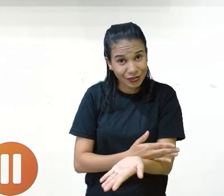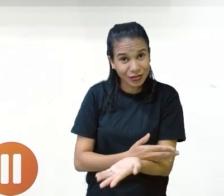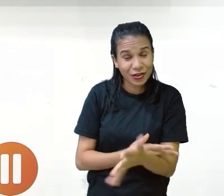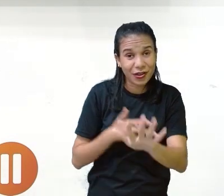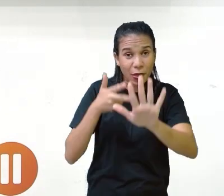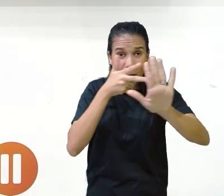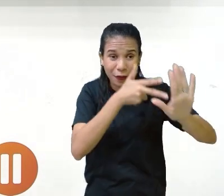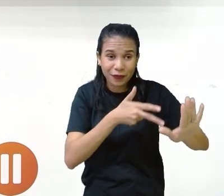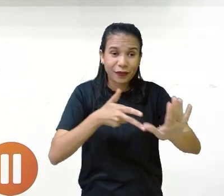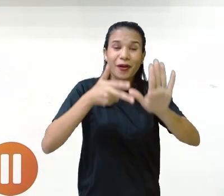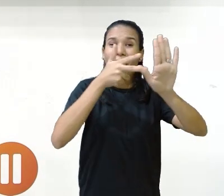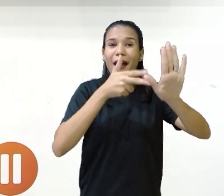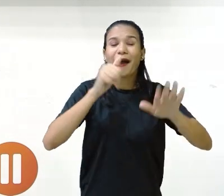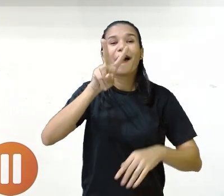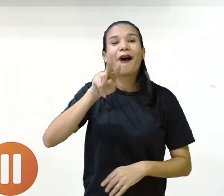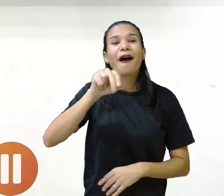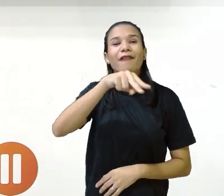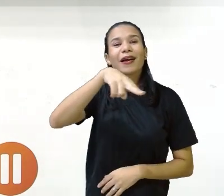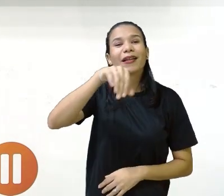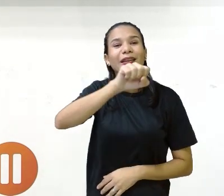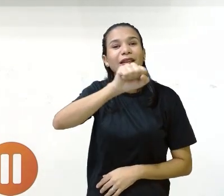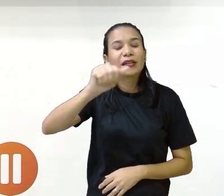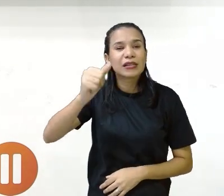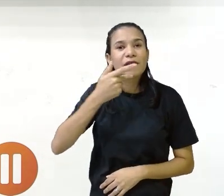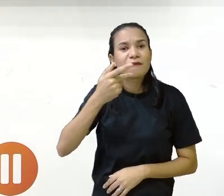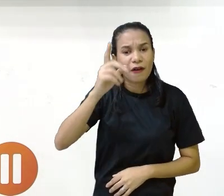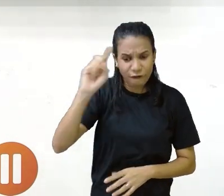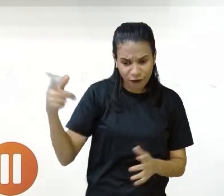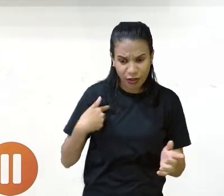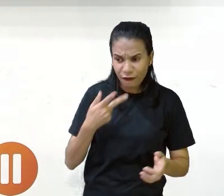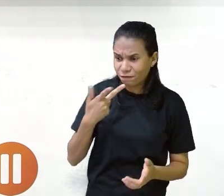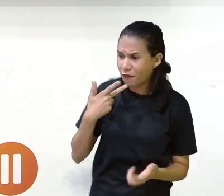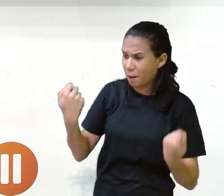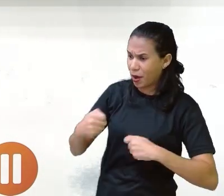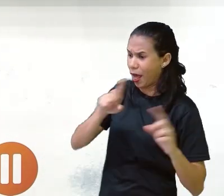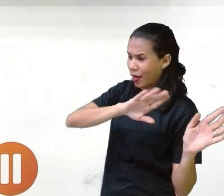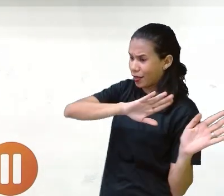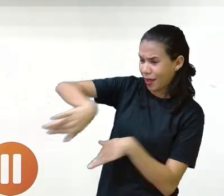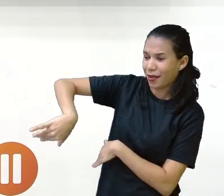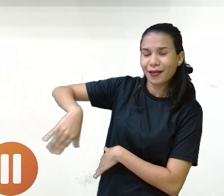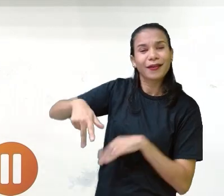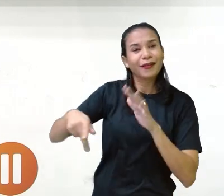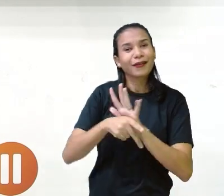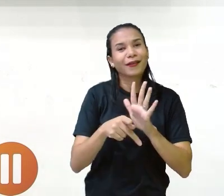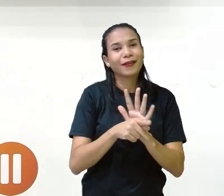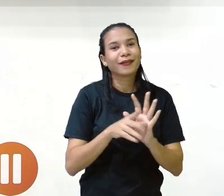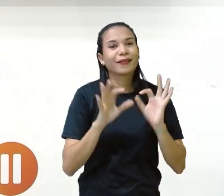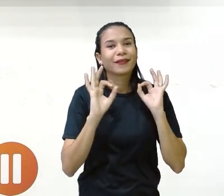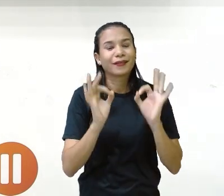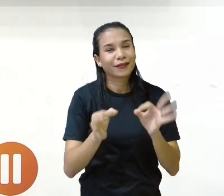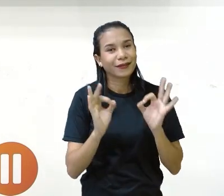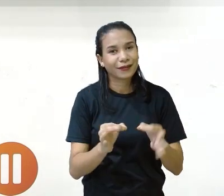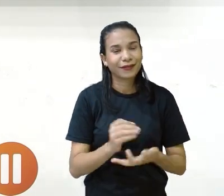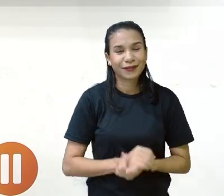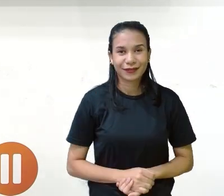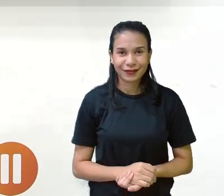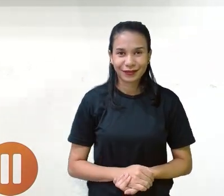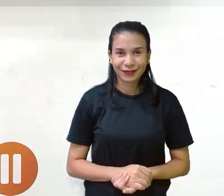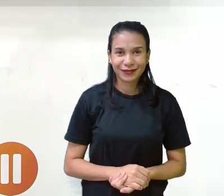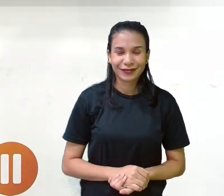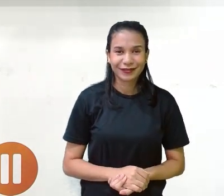a protagonista feminina da produção, venha aqui e me tire pelas mãos, né? Vamos